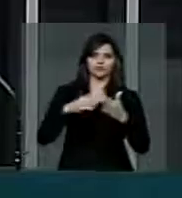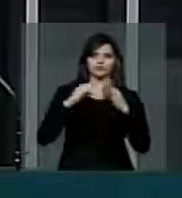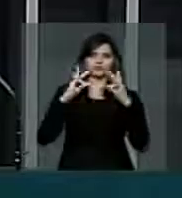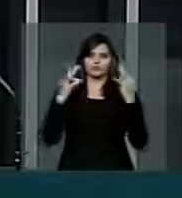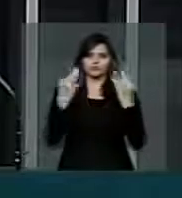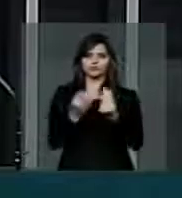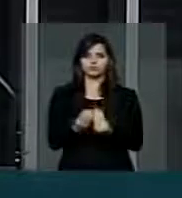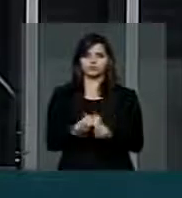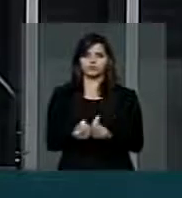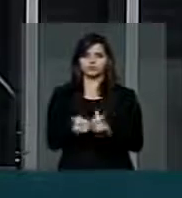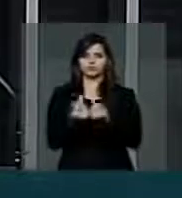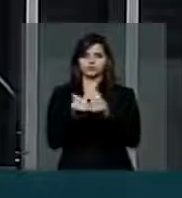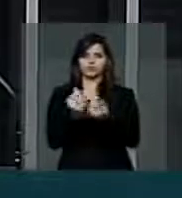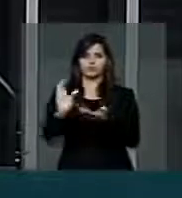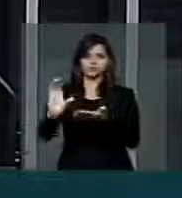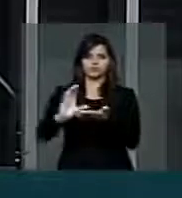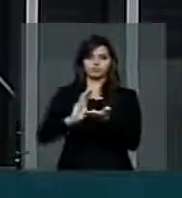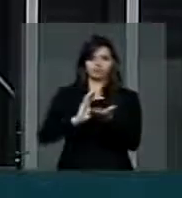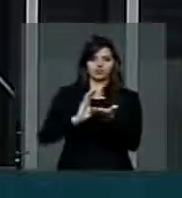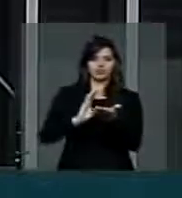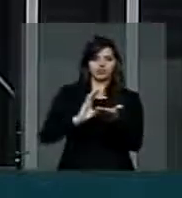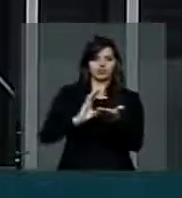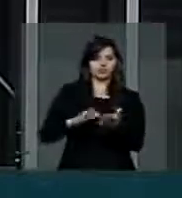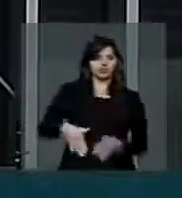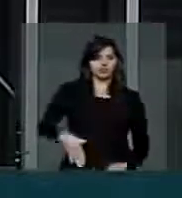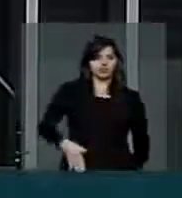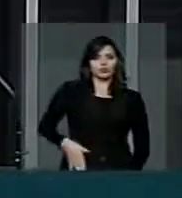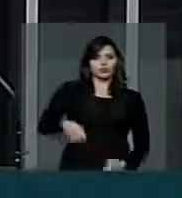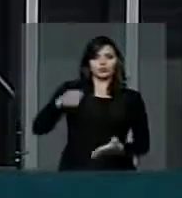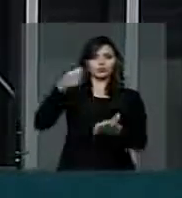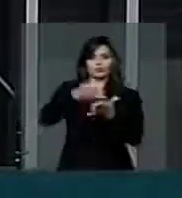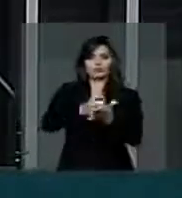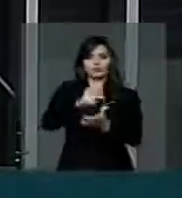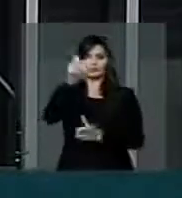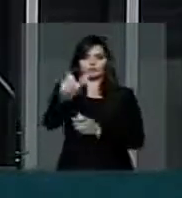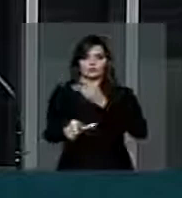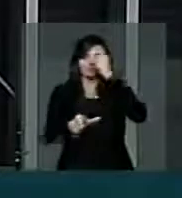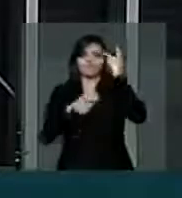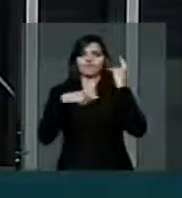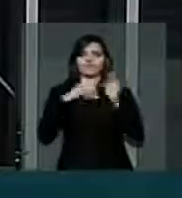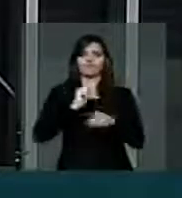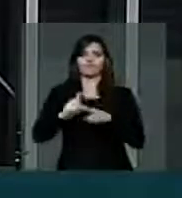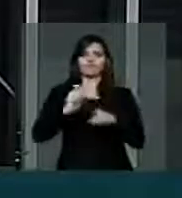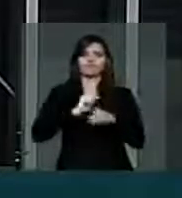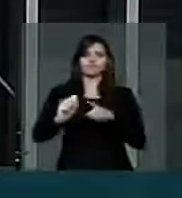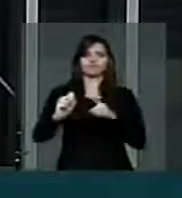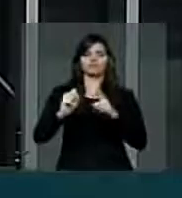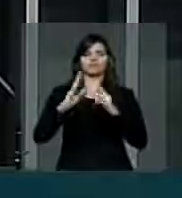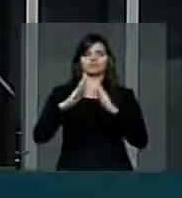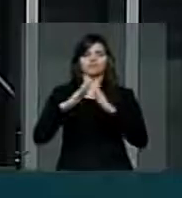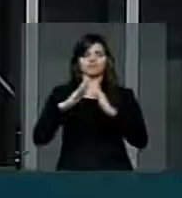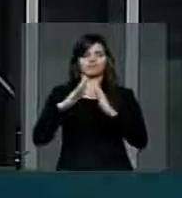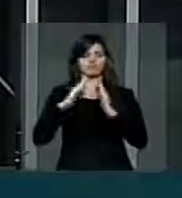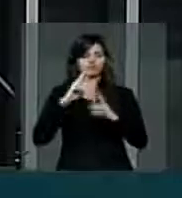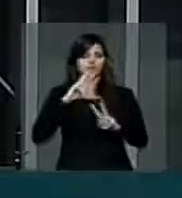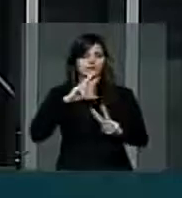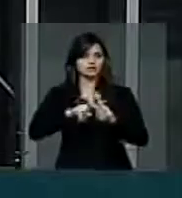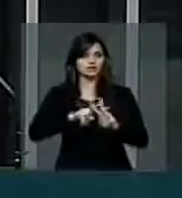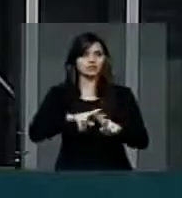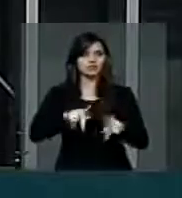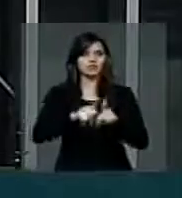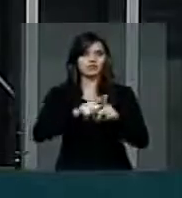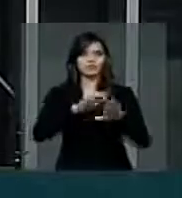dinheiro canalizado do bolso do brasileiro para o financiamento de presídios e o aperfeiçoamento